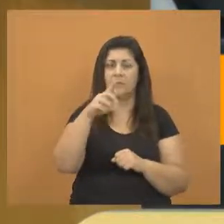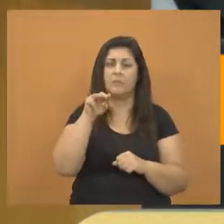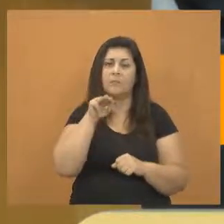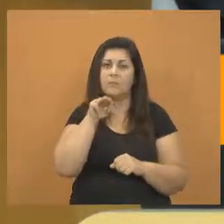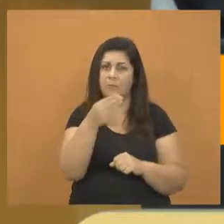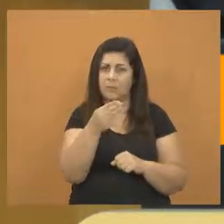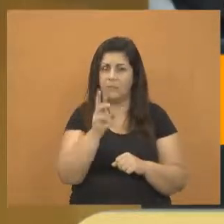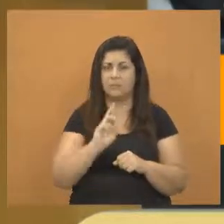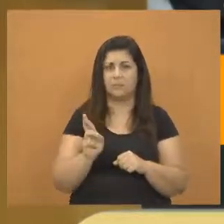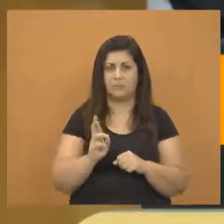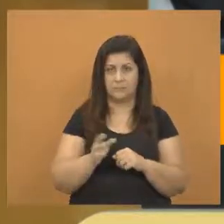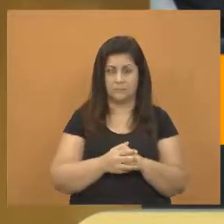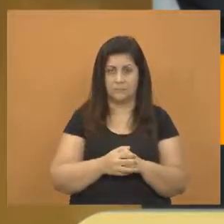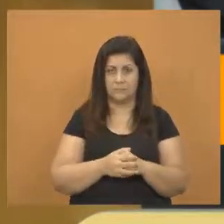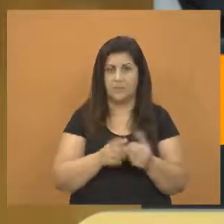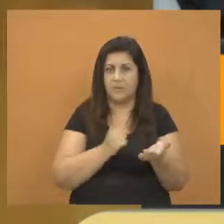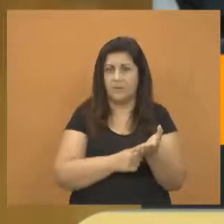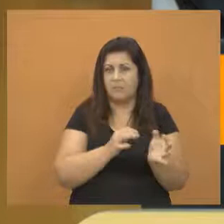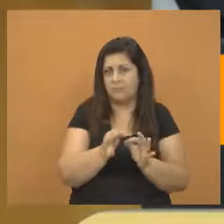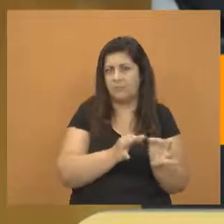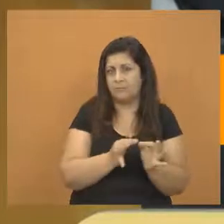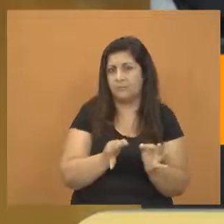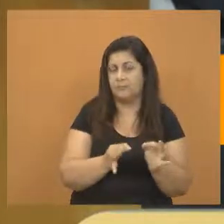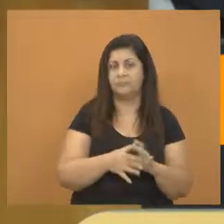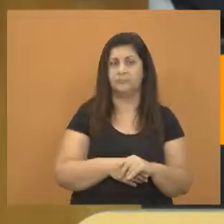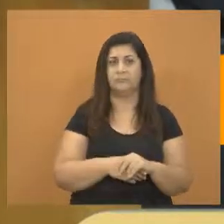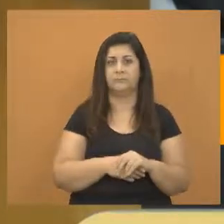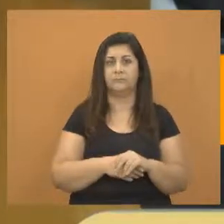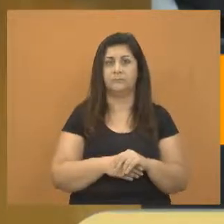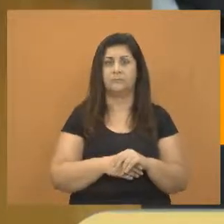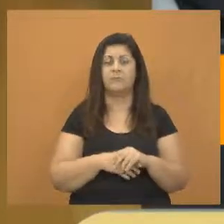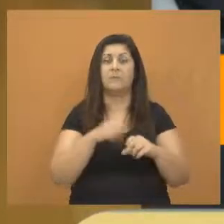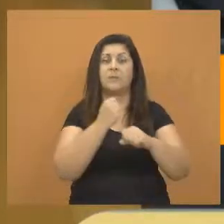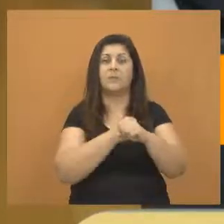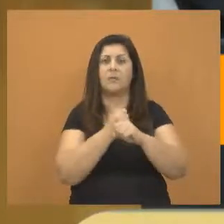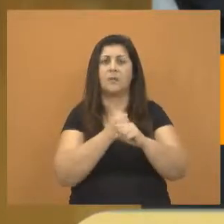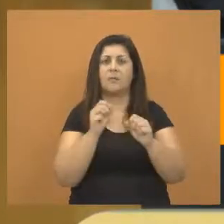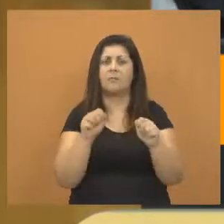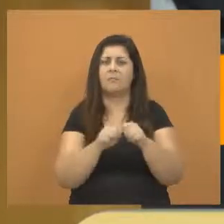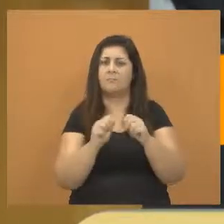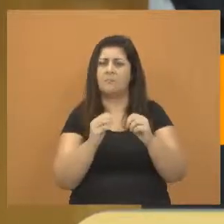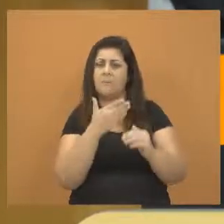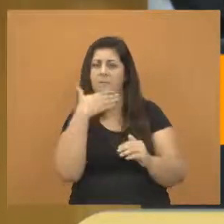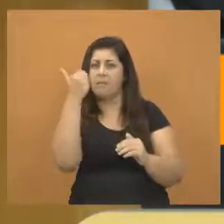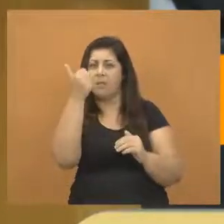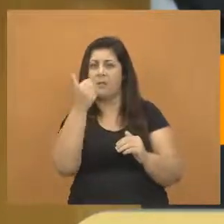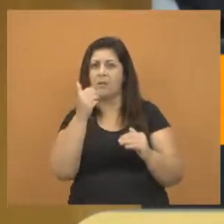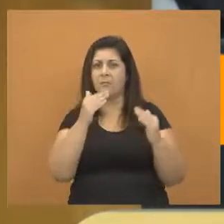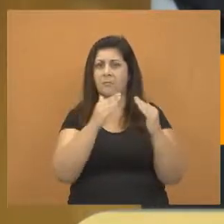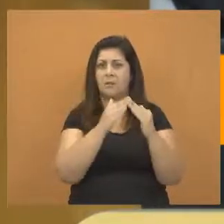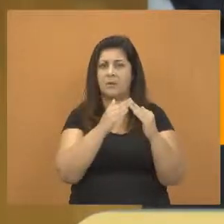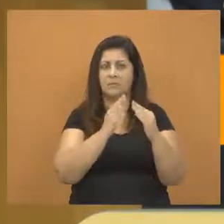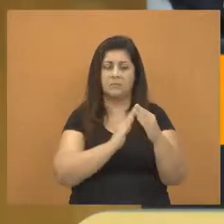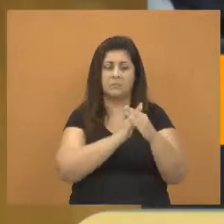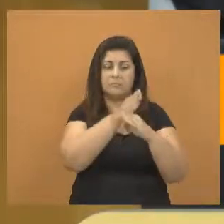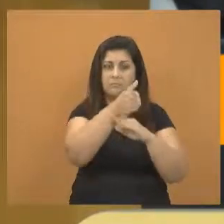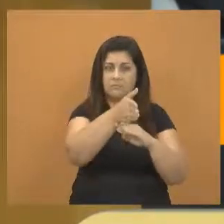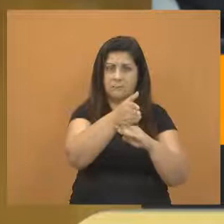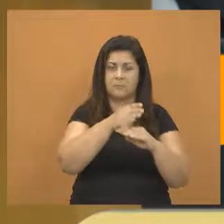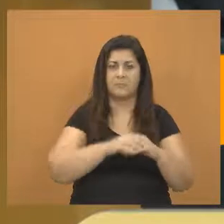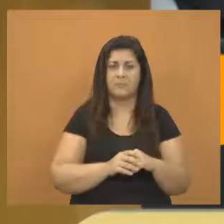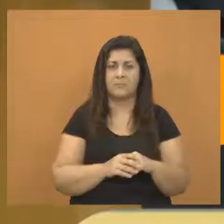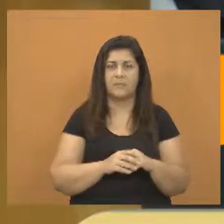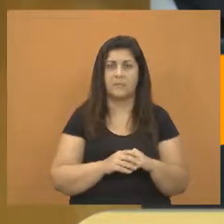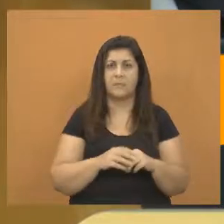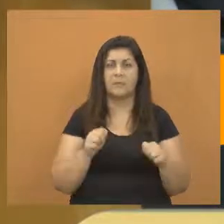reais. Projetos estruturantes, construção e modernização da casa de passagem, ampliação